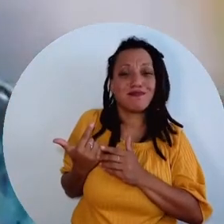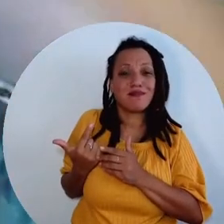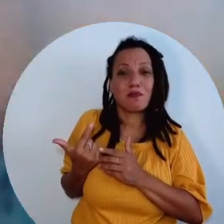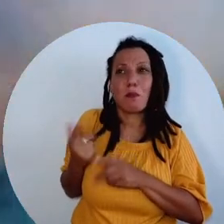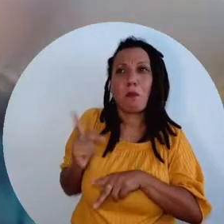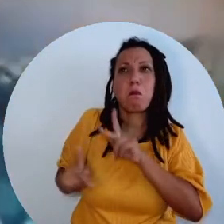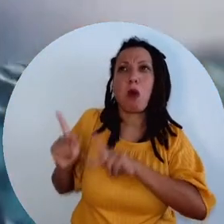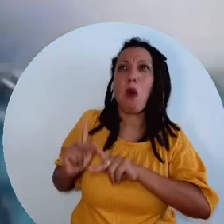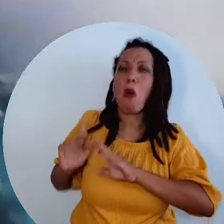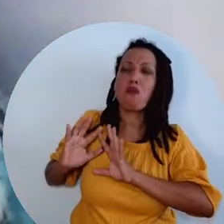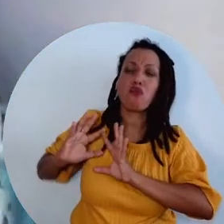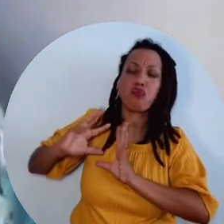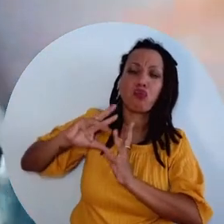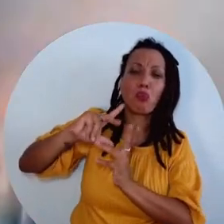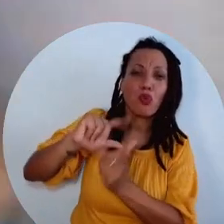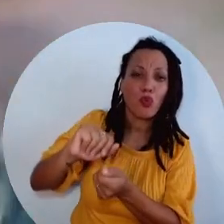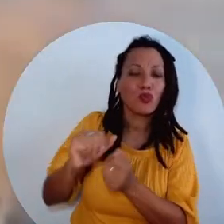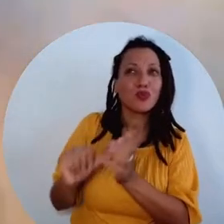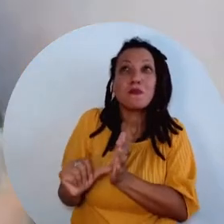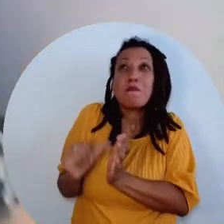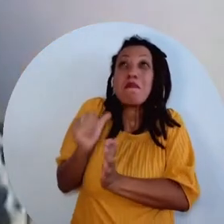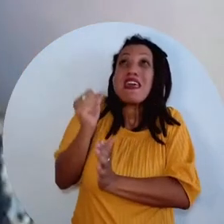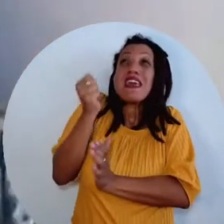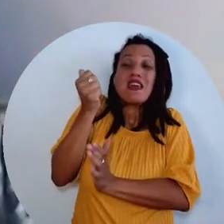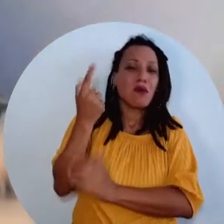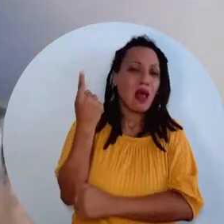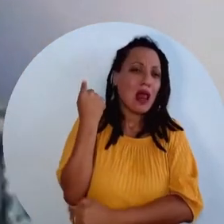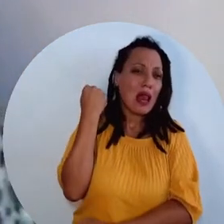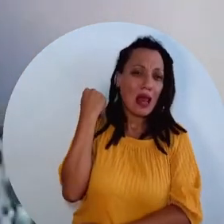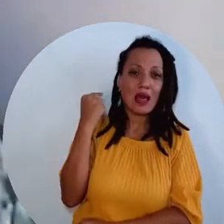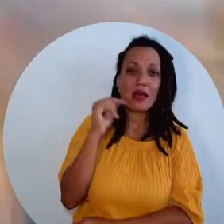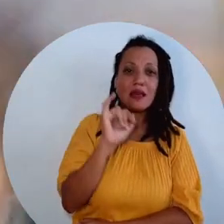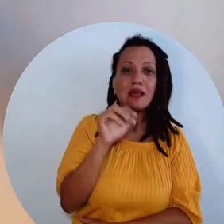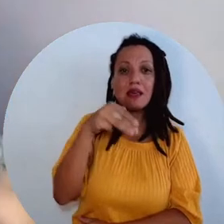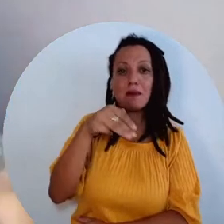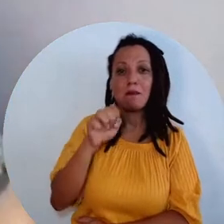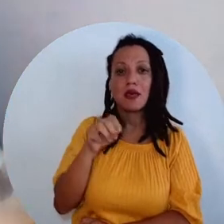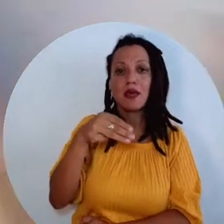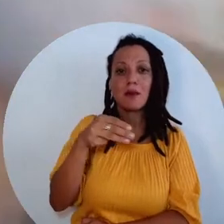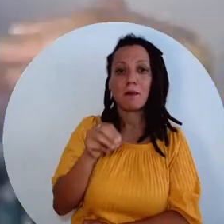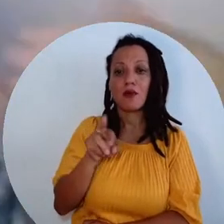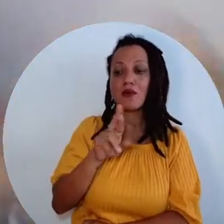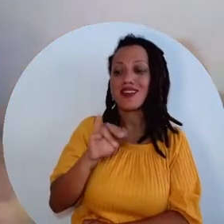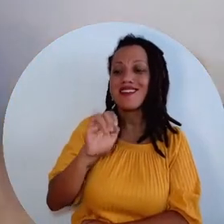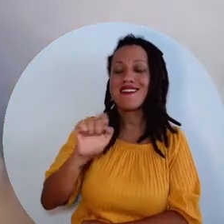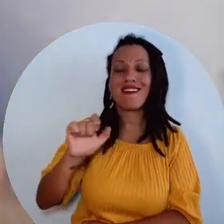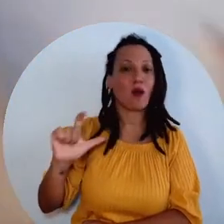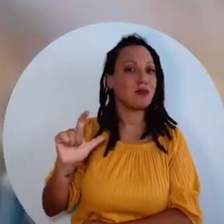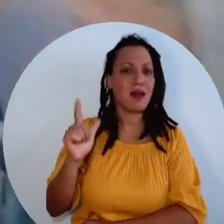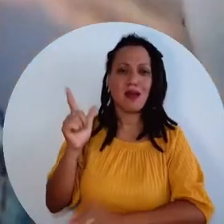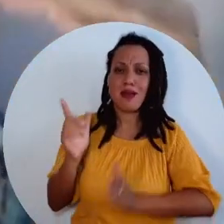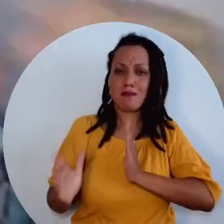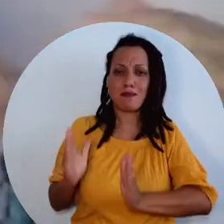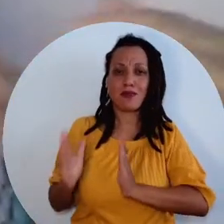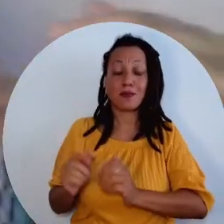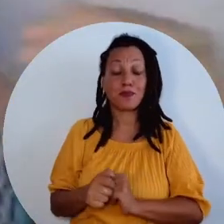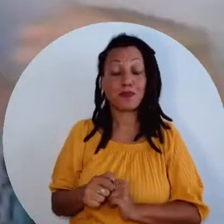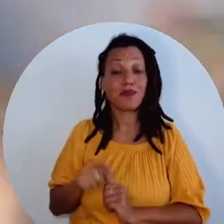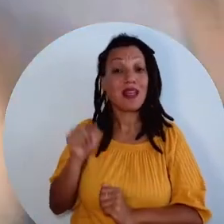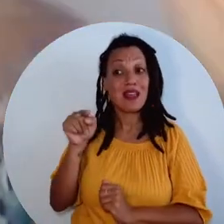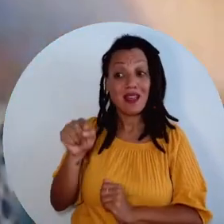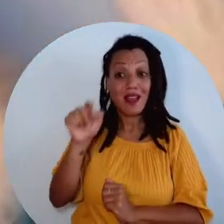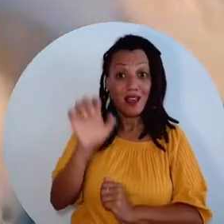surgimento da humanidade, o povoamento do planeta, as primeiras comunidades, inclusive nesse território europeu, umas